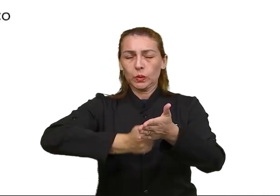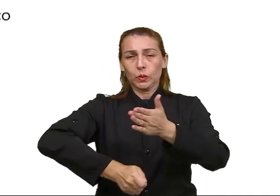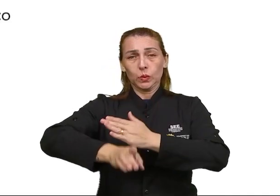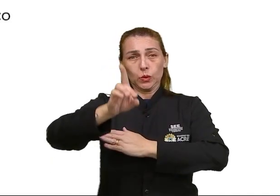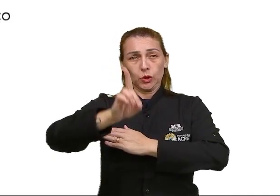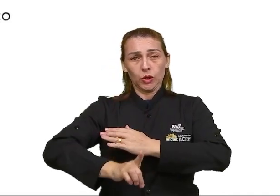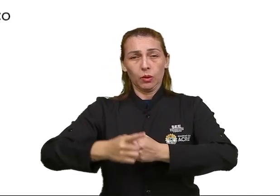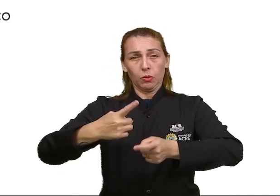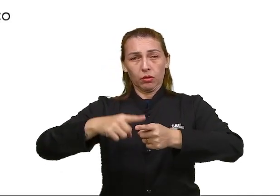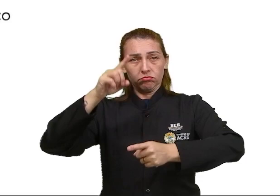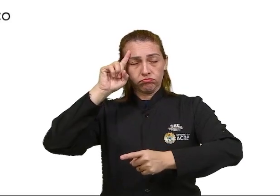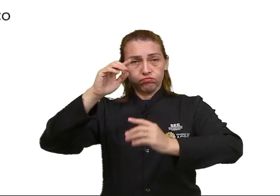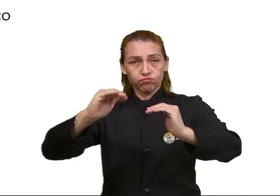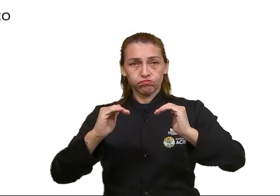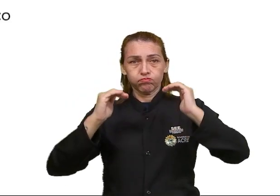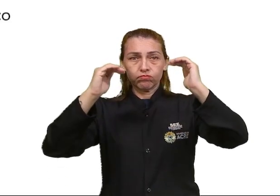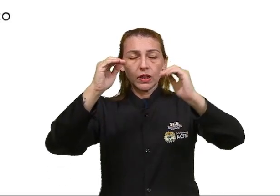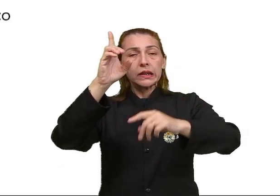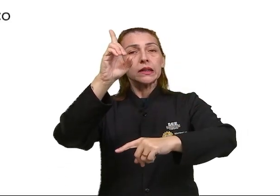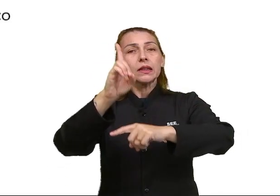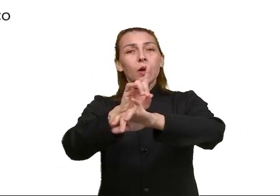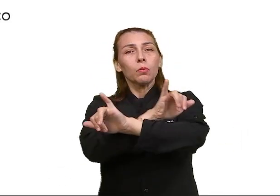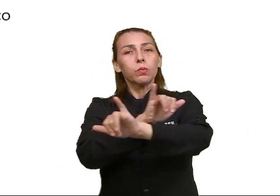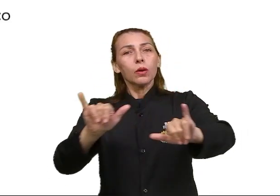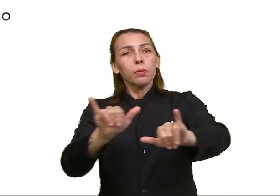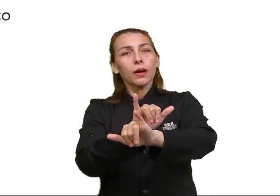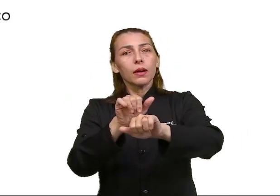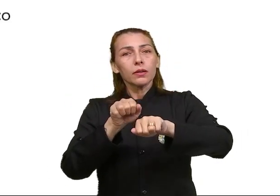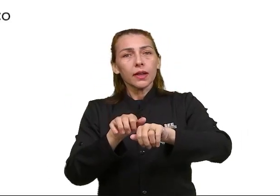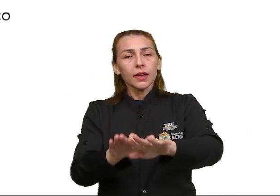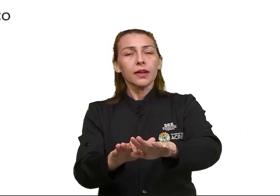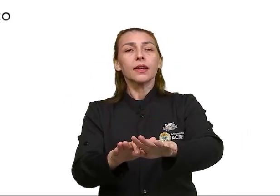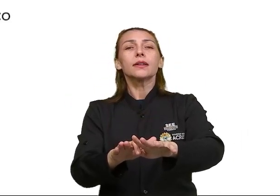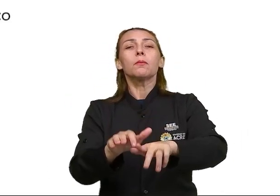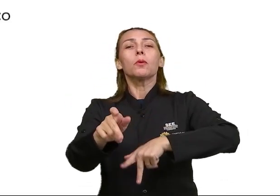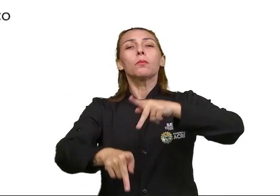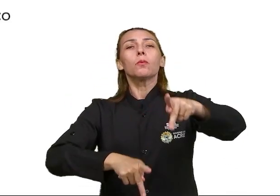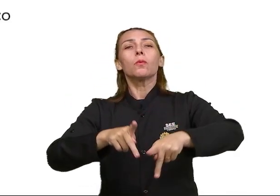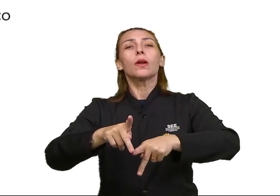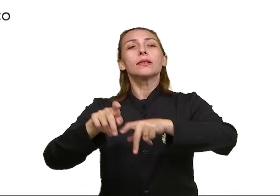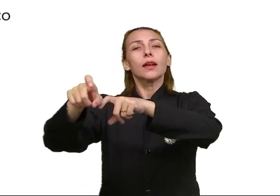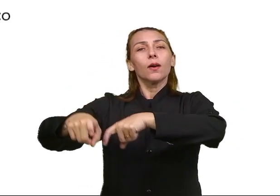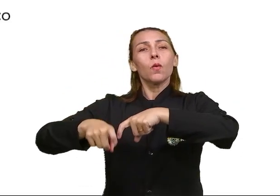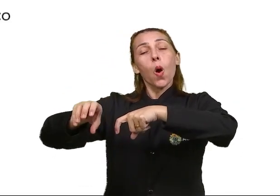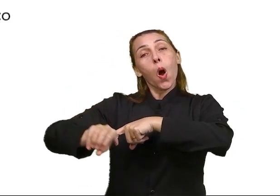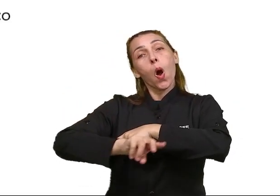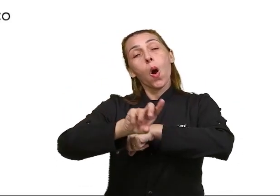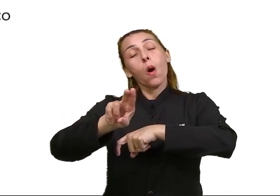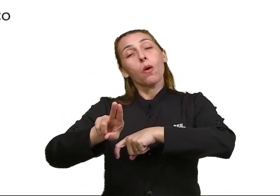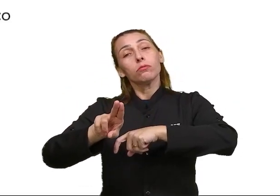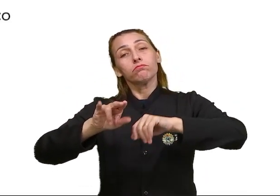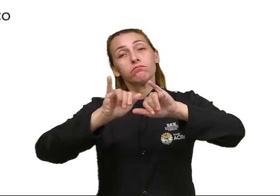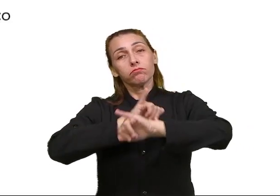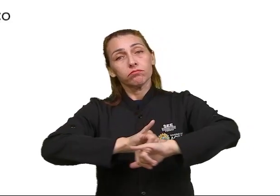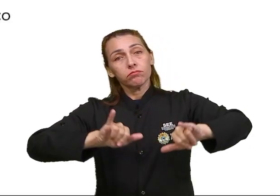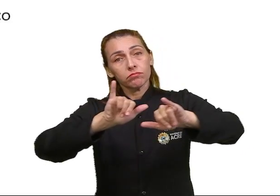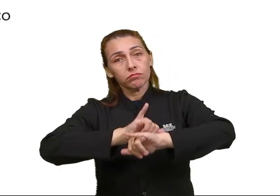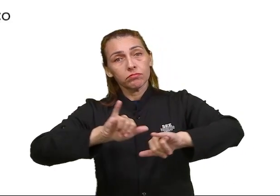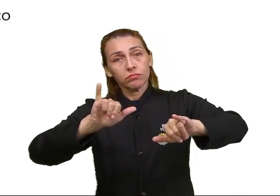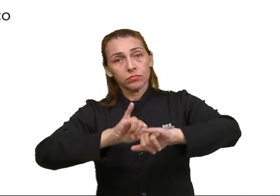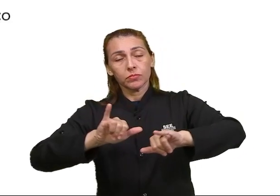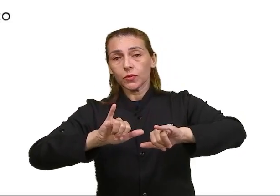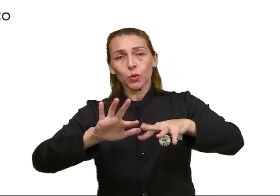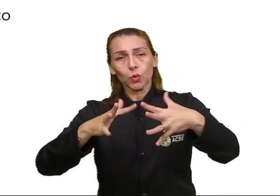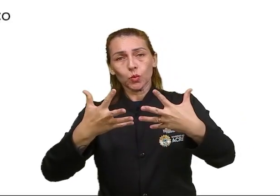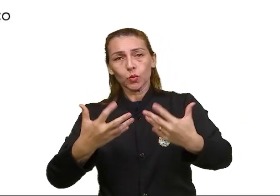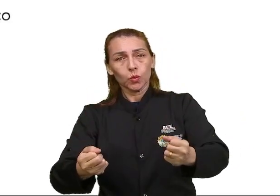direito. D. Propaganda direcionada à população do campo. Não é propaganda, é mais como se fosse uma imposição, porque